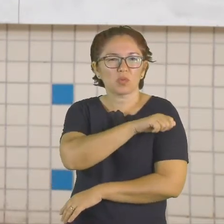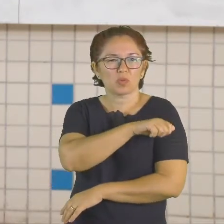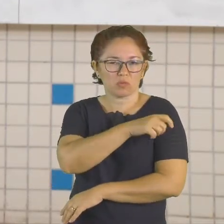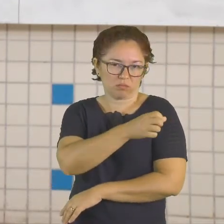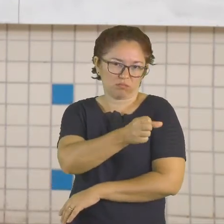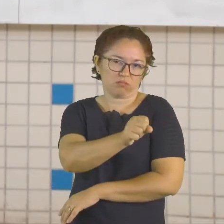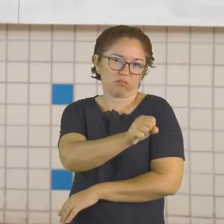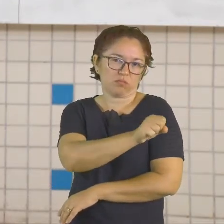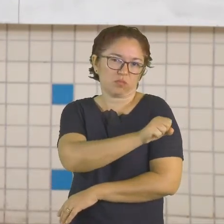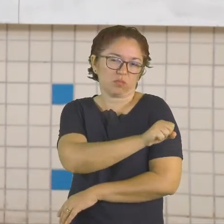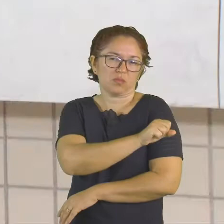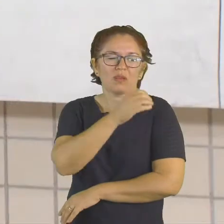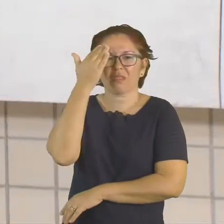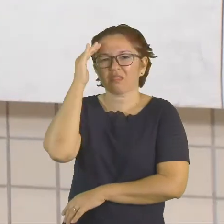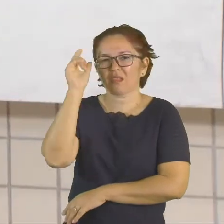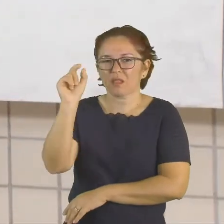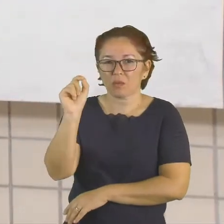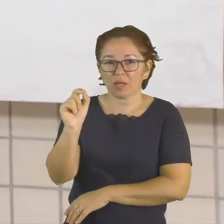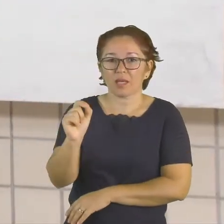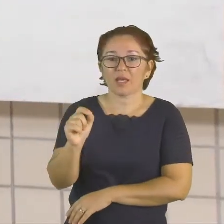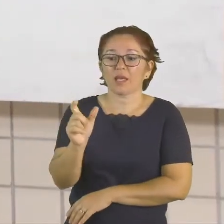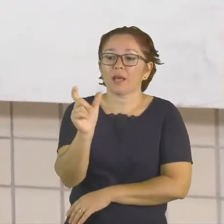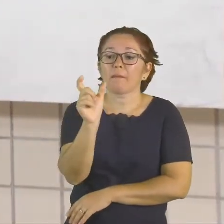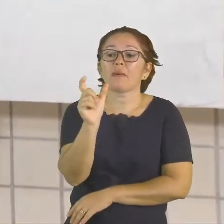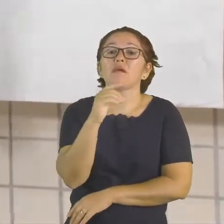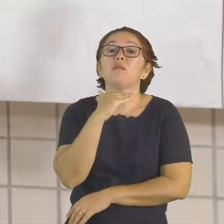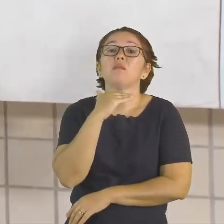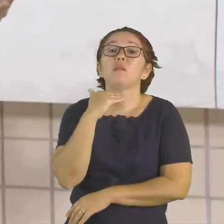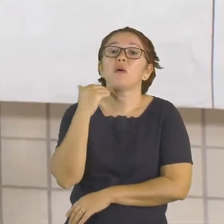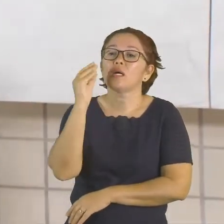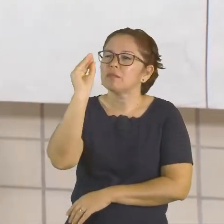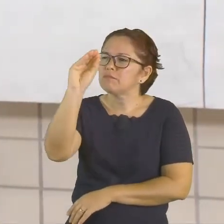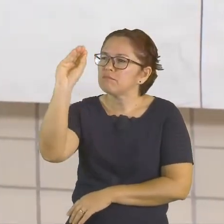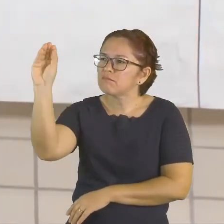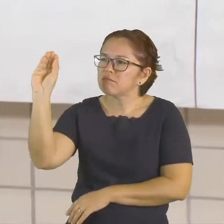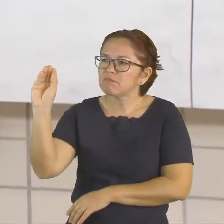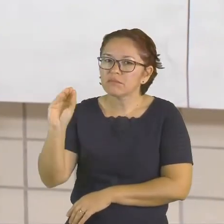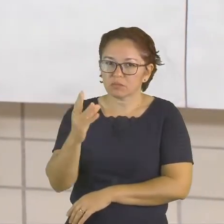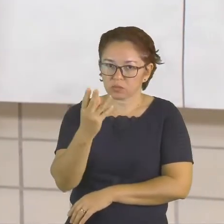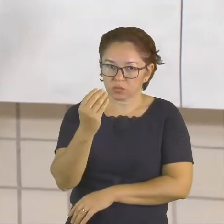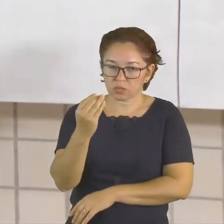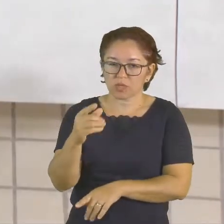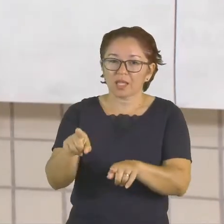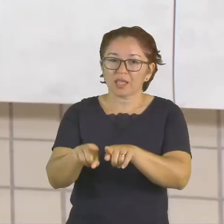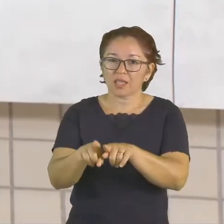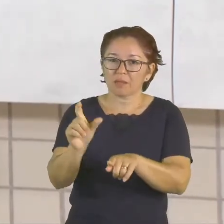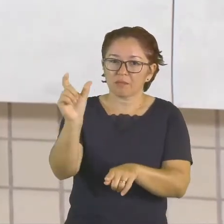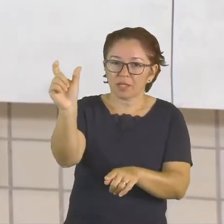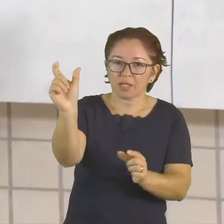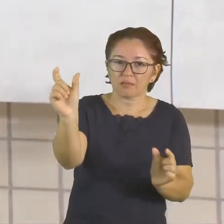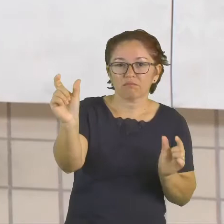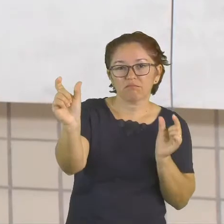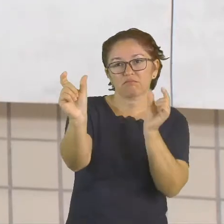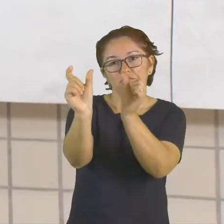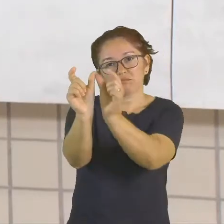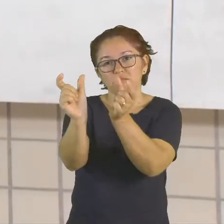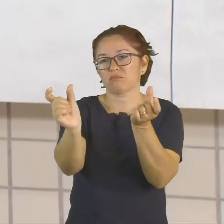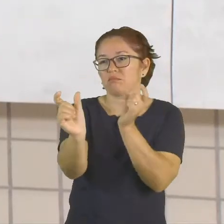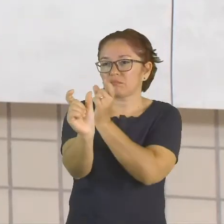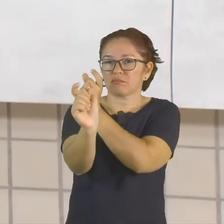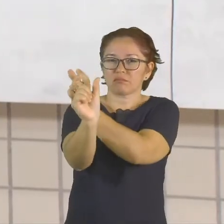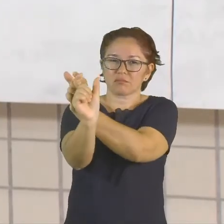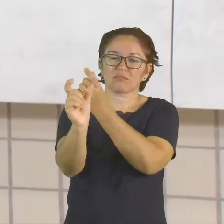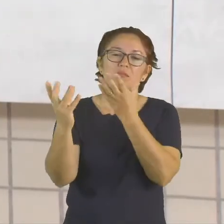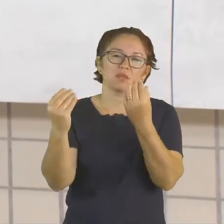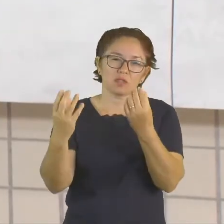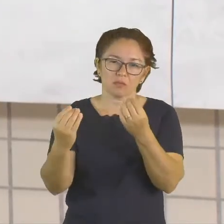palavra morre várias vezes e da palavra morre ele vai acrescentando morfemas, né, prefixo e sufixo e